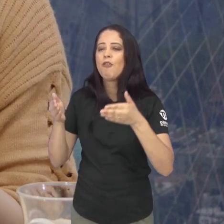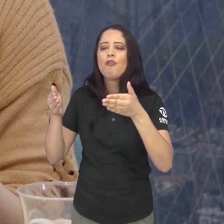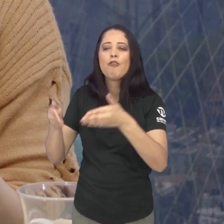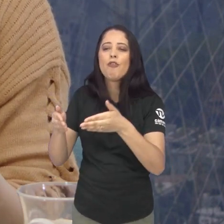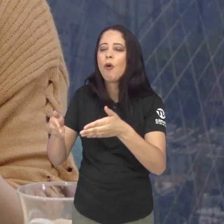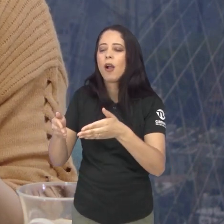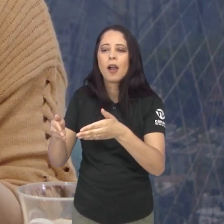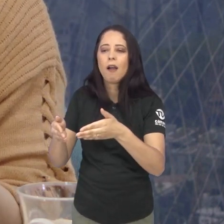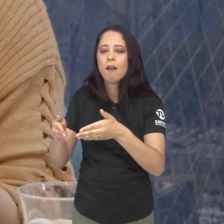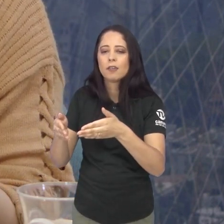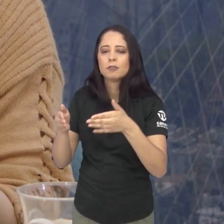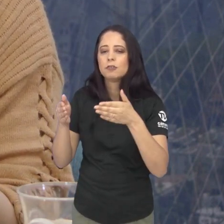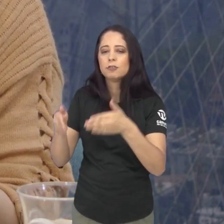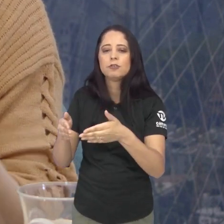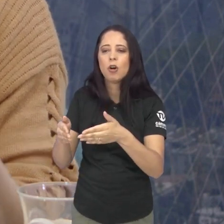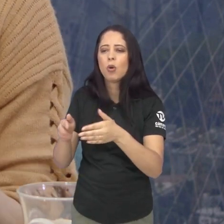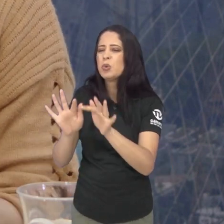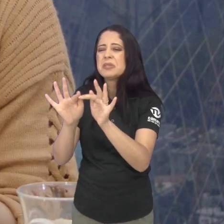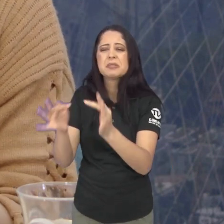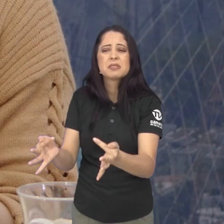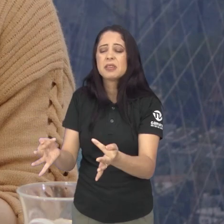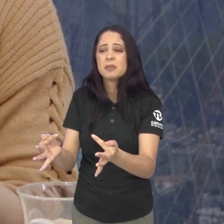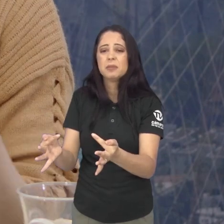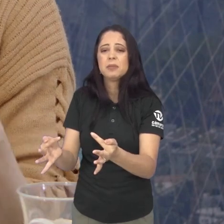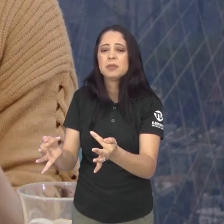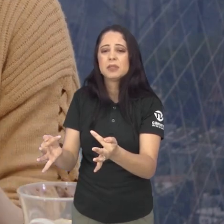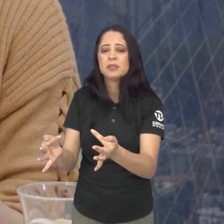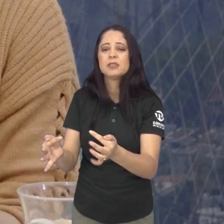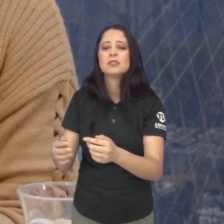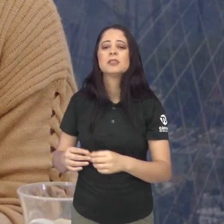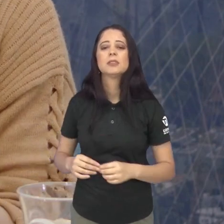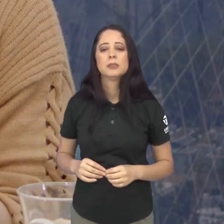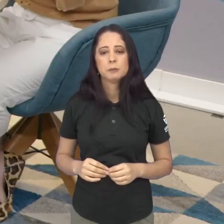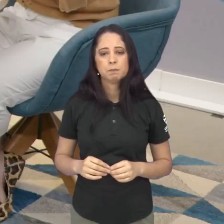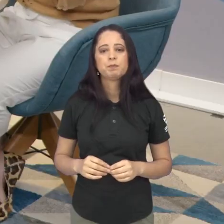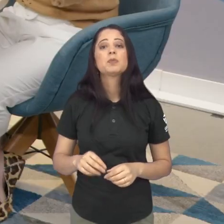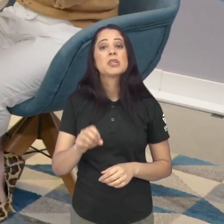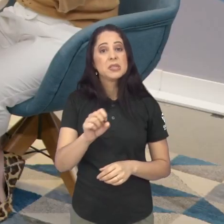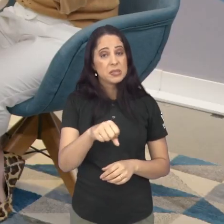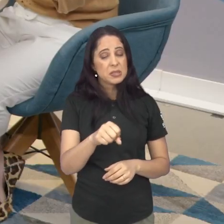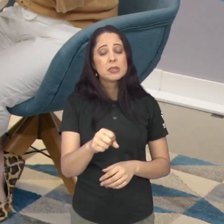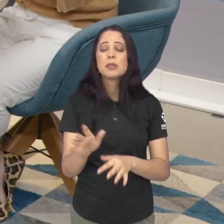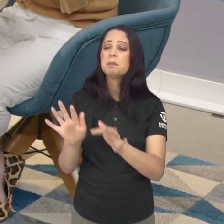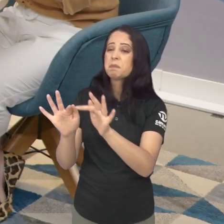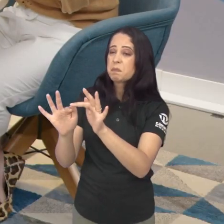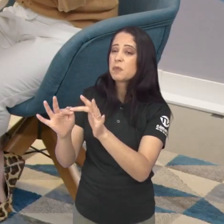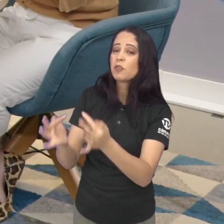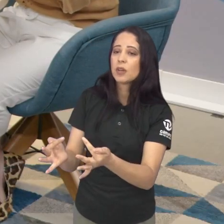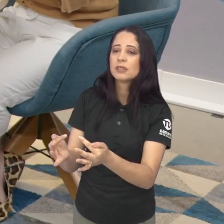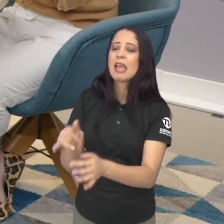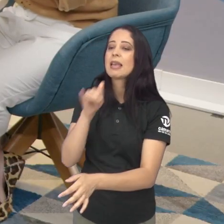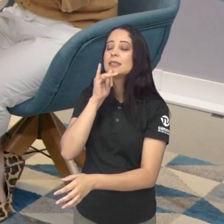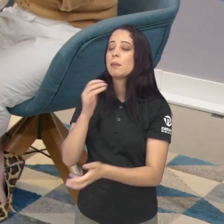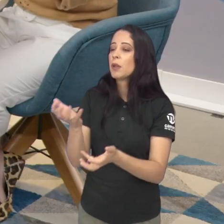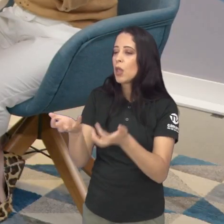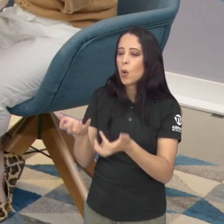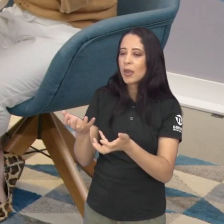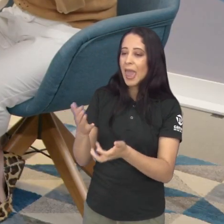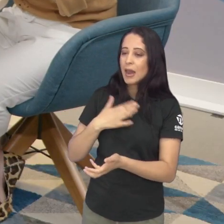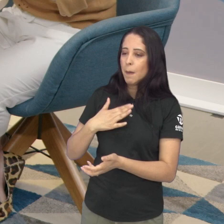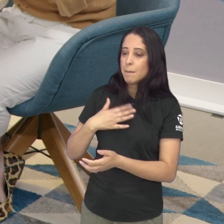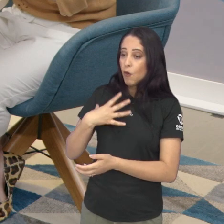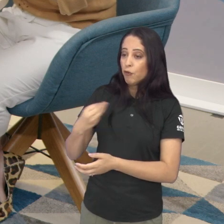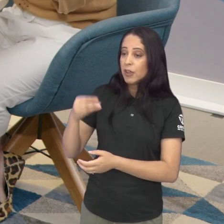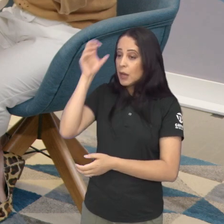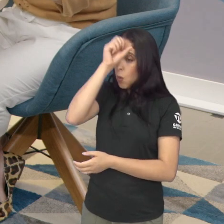sonhos mais simples, mais possíveis, concretos. Né? Mais concretos. Eu quero que meu filho saiba